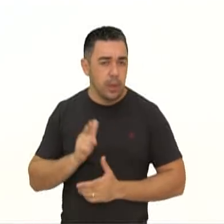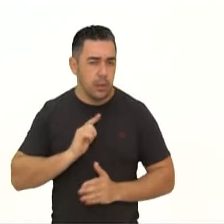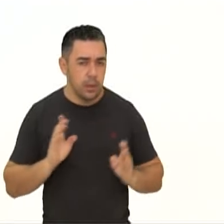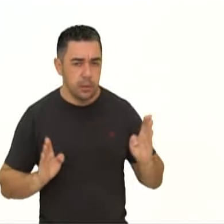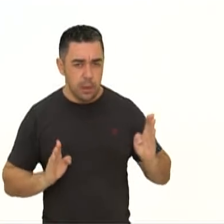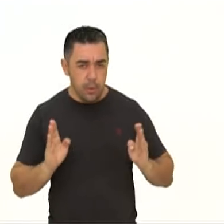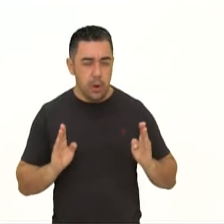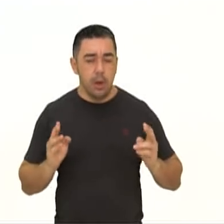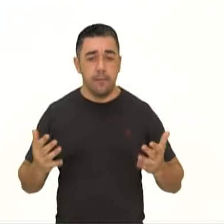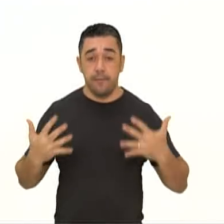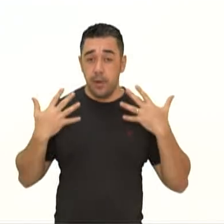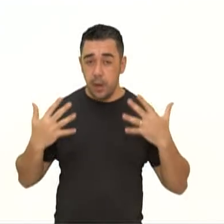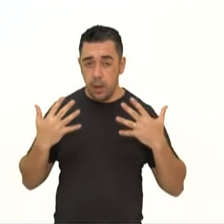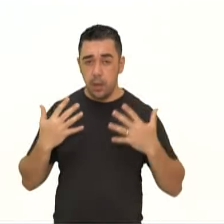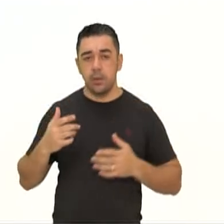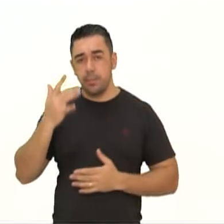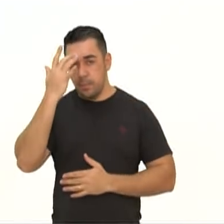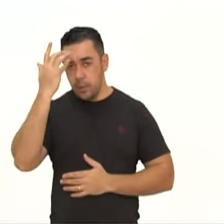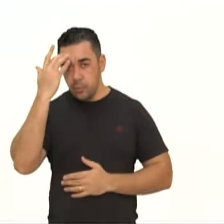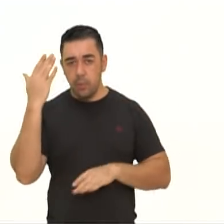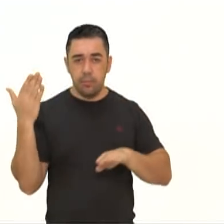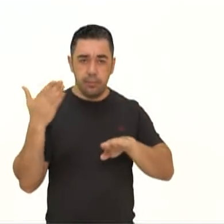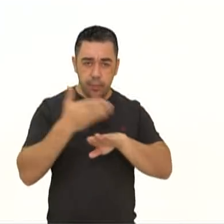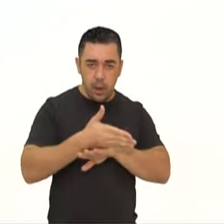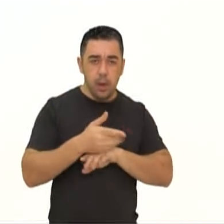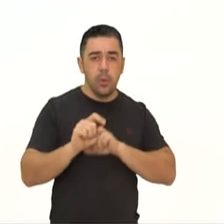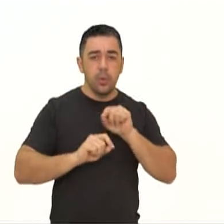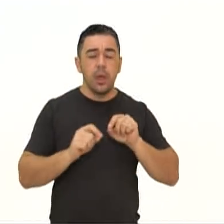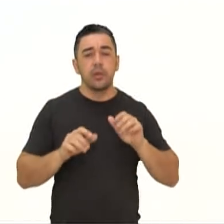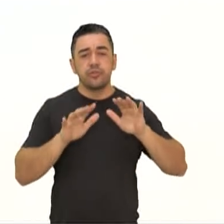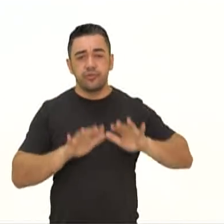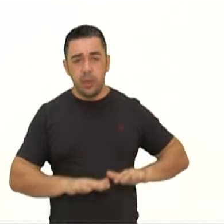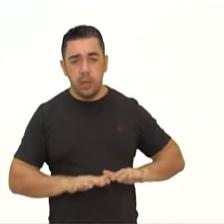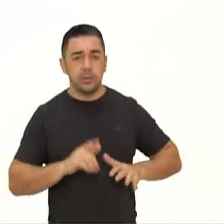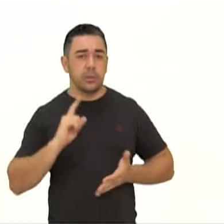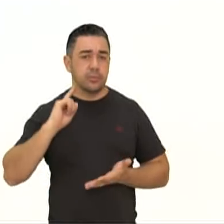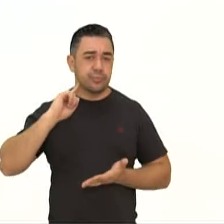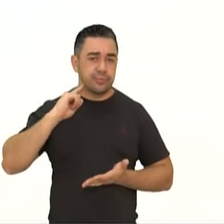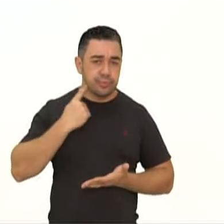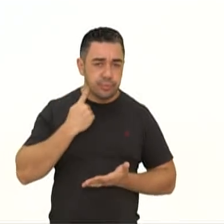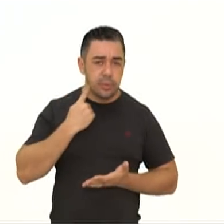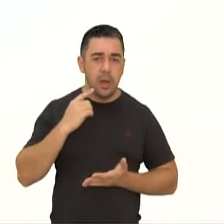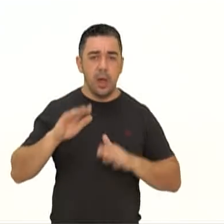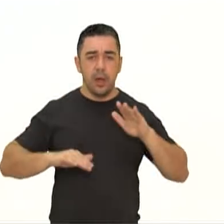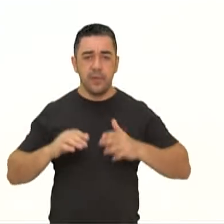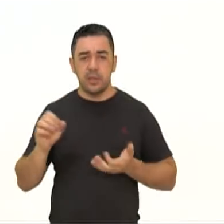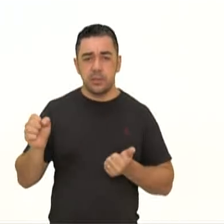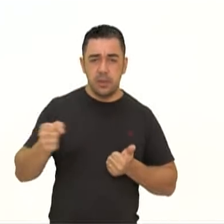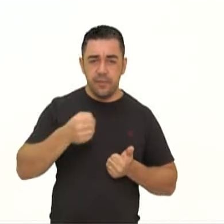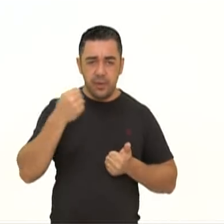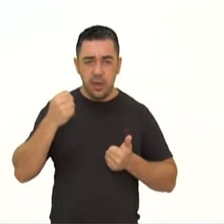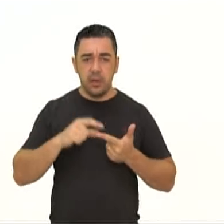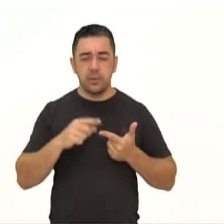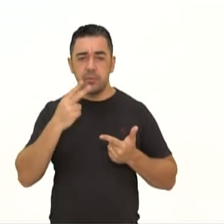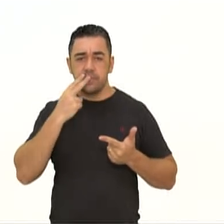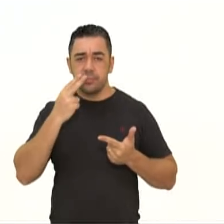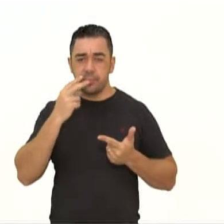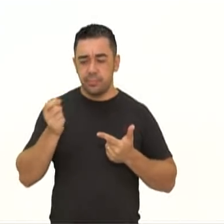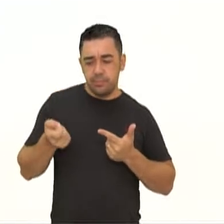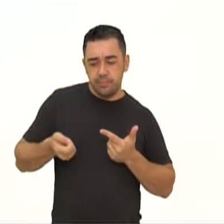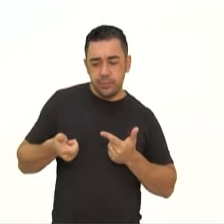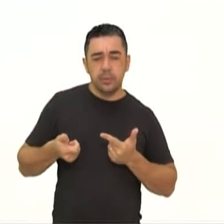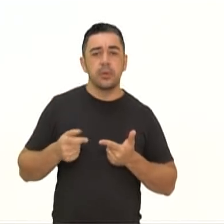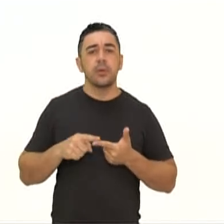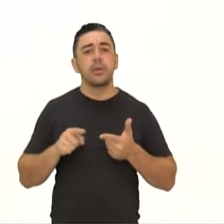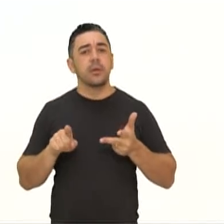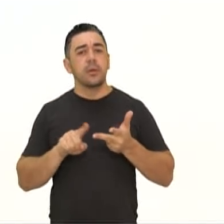verão, banhistas acabam deixando nas areias e no calçadão latas de cerveja, bitucas de cigarro e